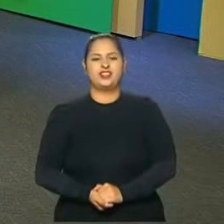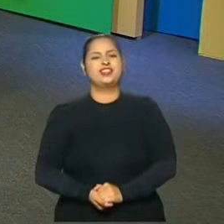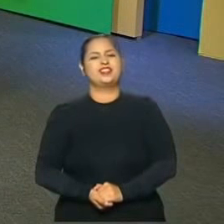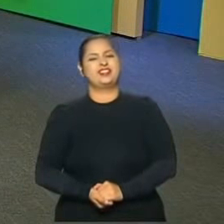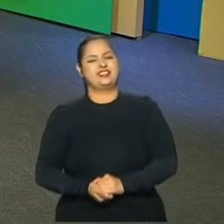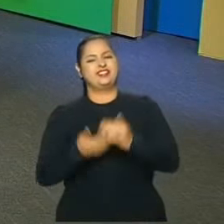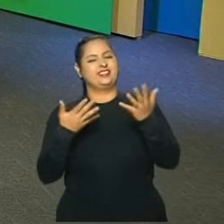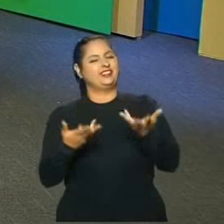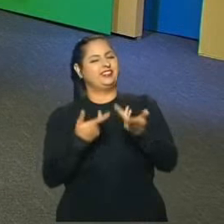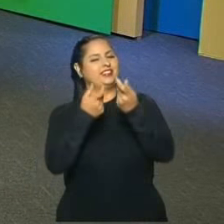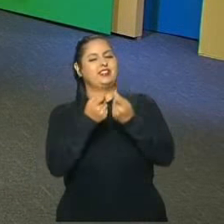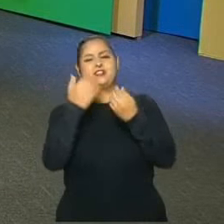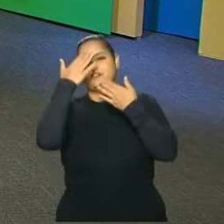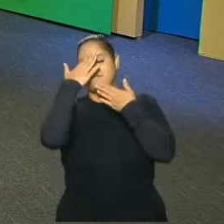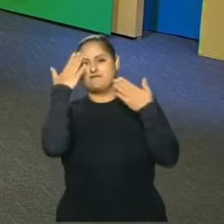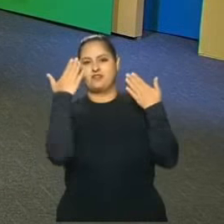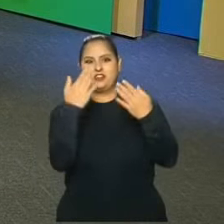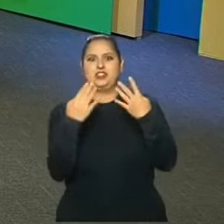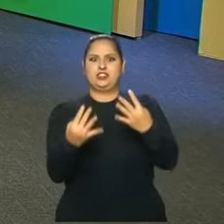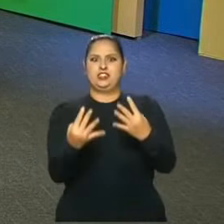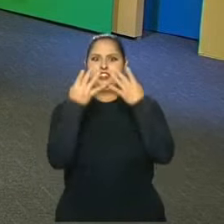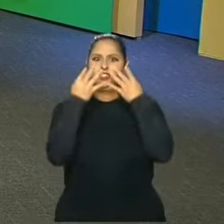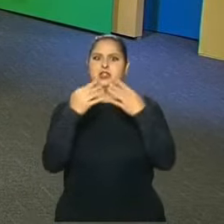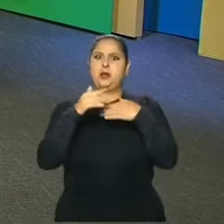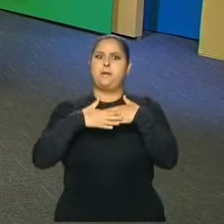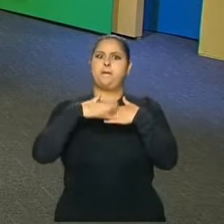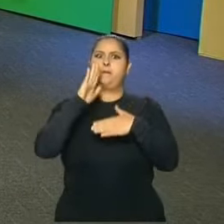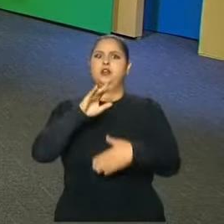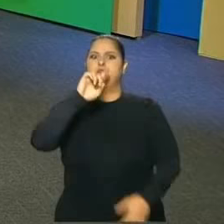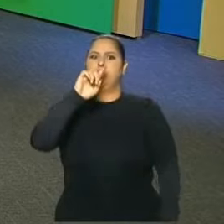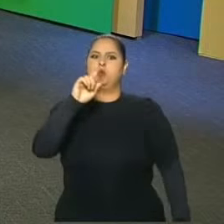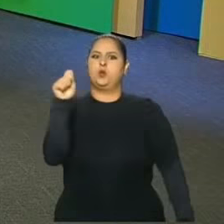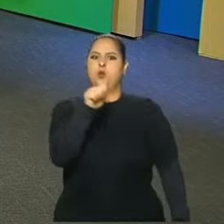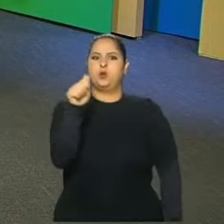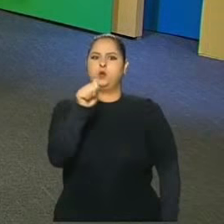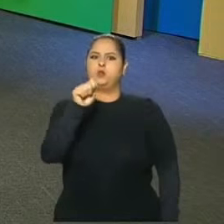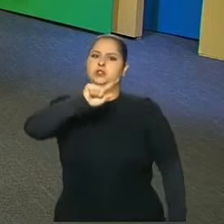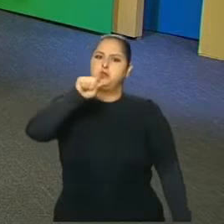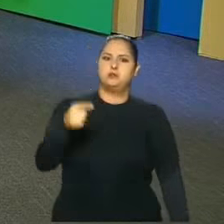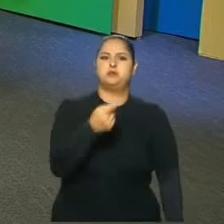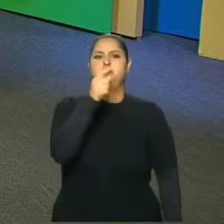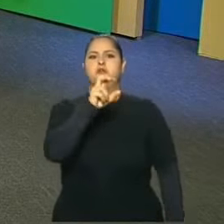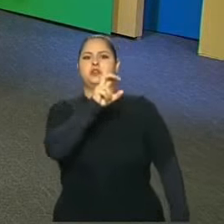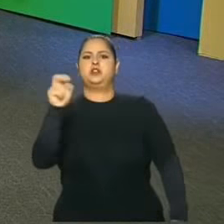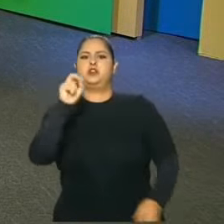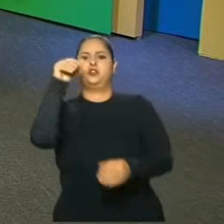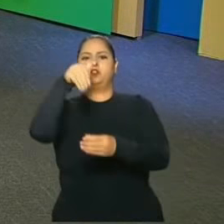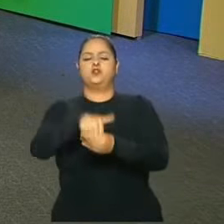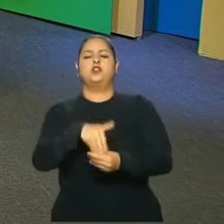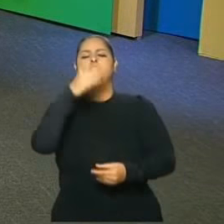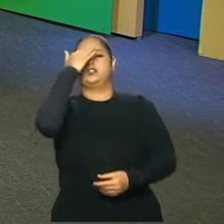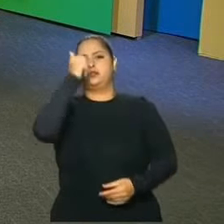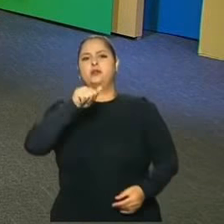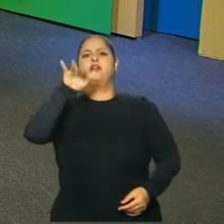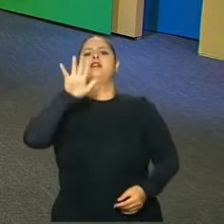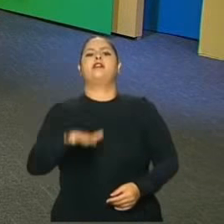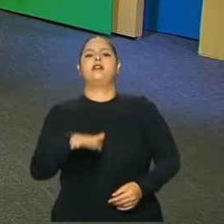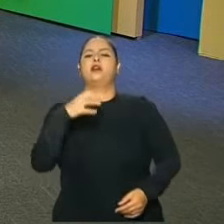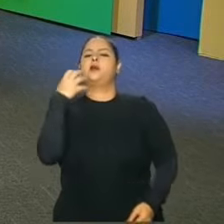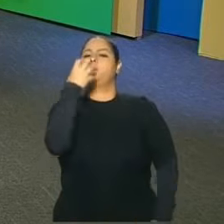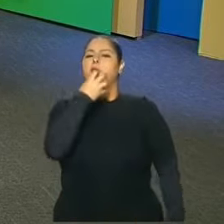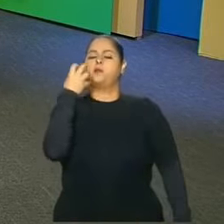Muito bem, obrigado pela sua audiência. Com mais de 11.500 votos, vamos saber agora, Bia, qual foi a composição da categoria